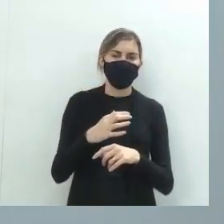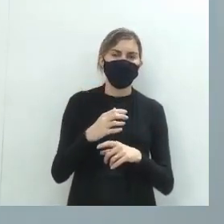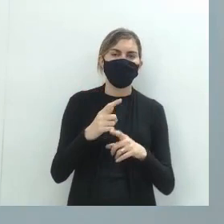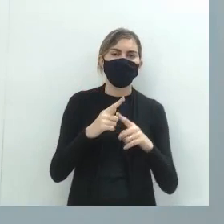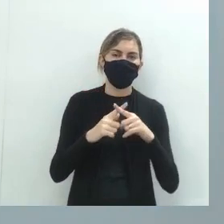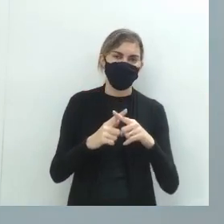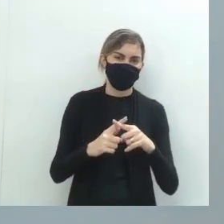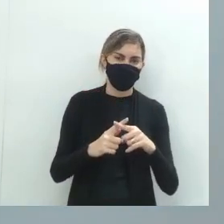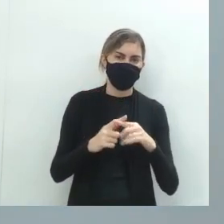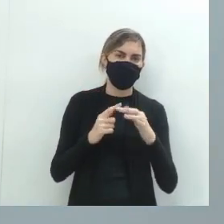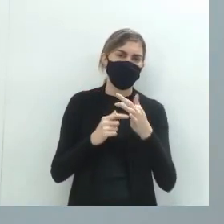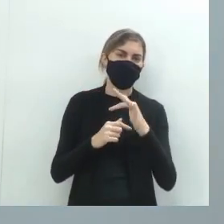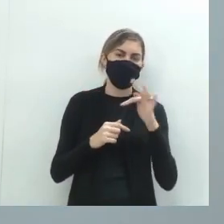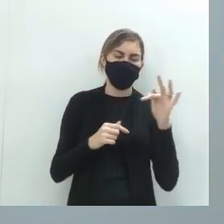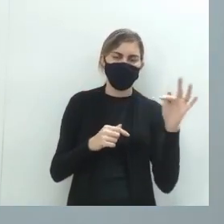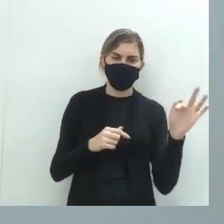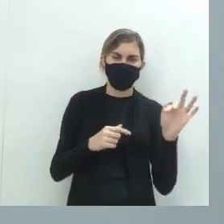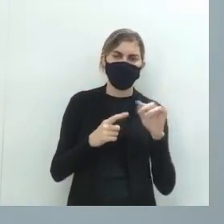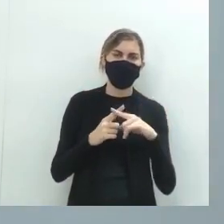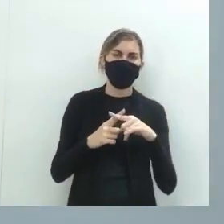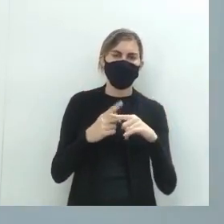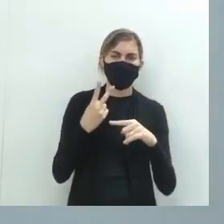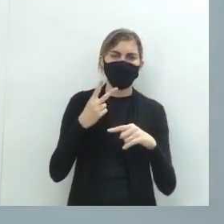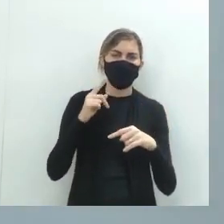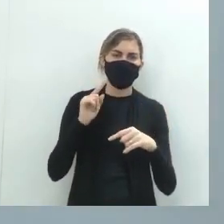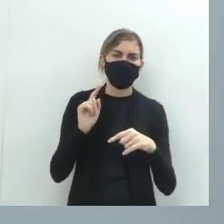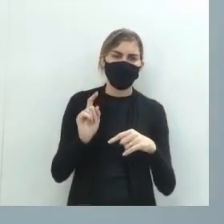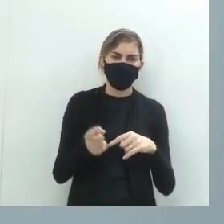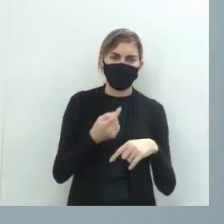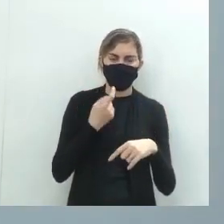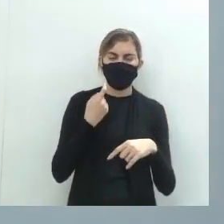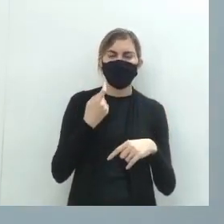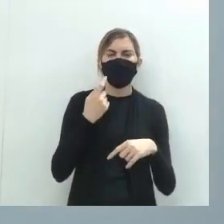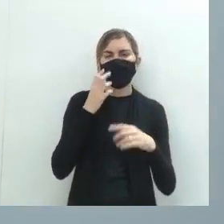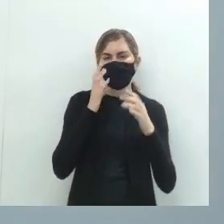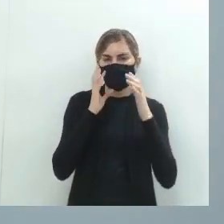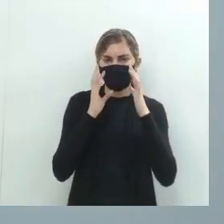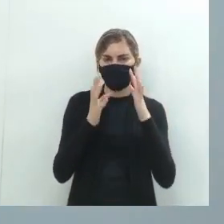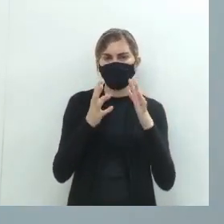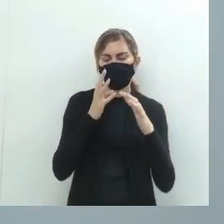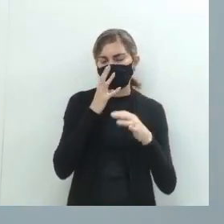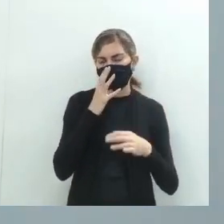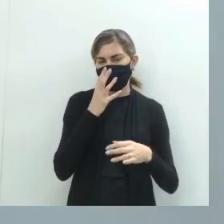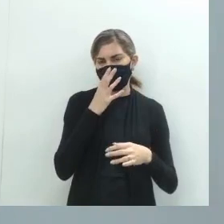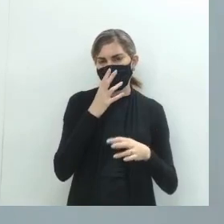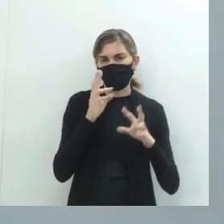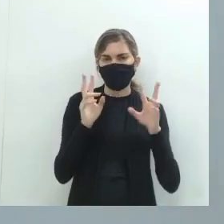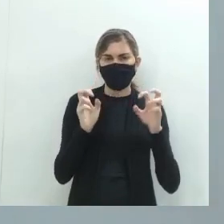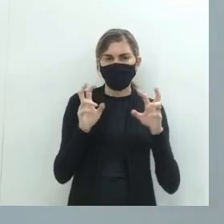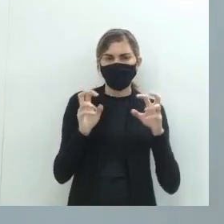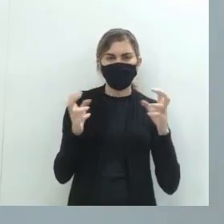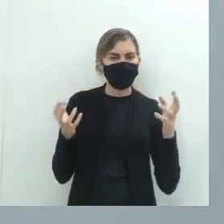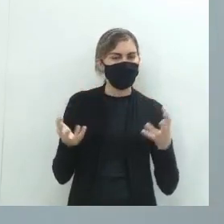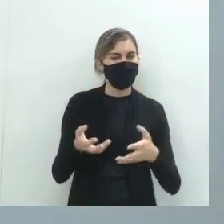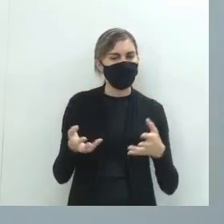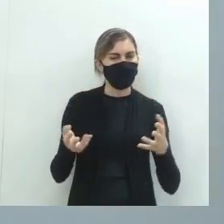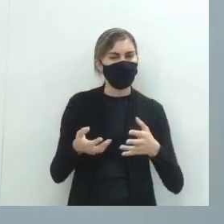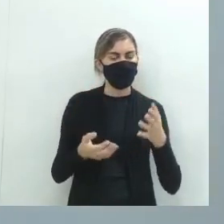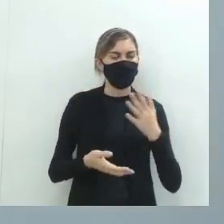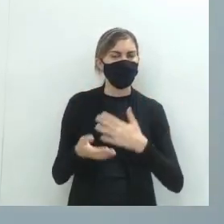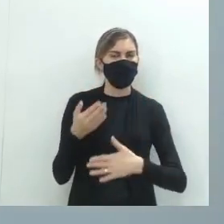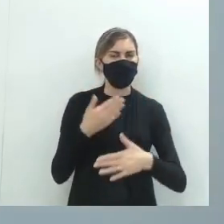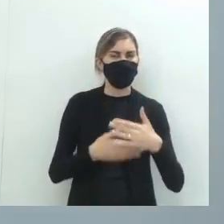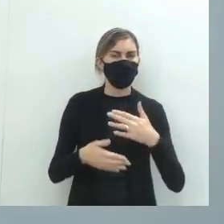pedisse na escala Fahrenheit, ele pediria 2x. Então fica ligado que o tema de hoje, meu povo, foi com relação